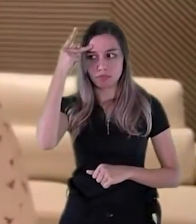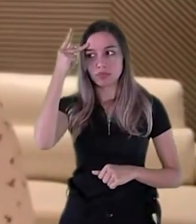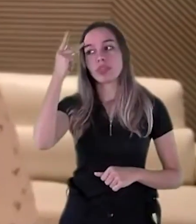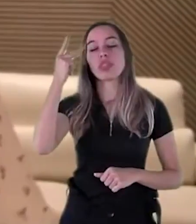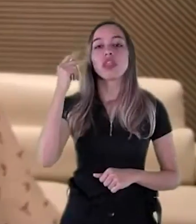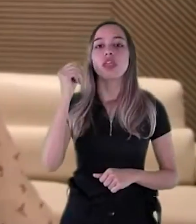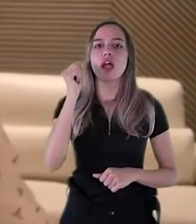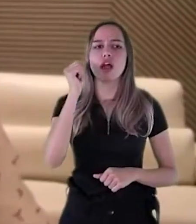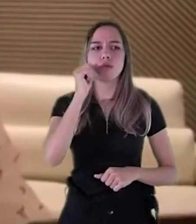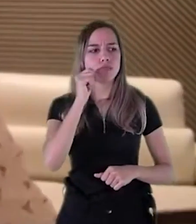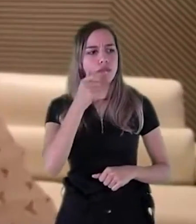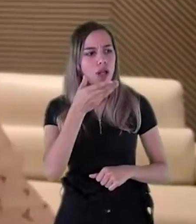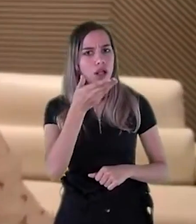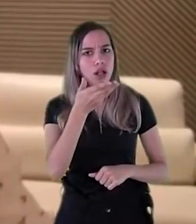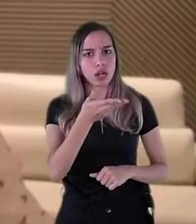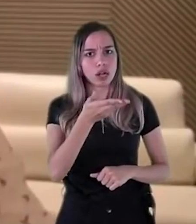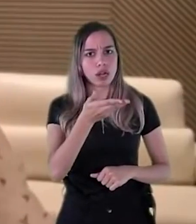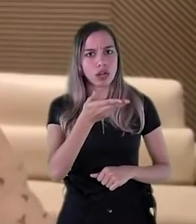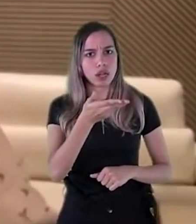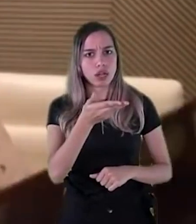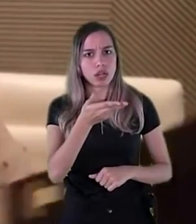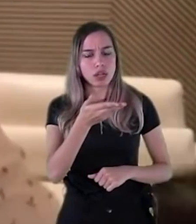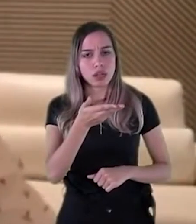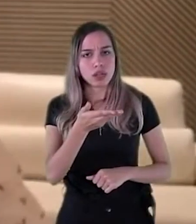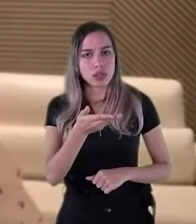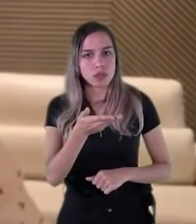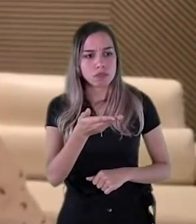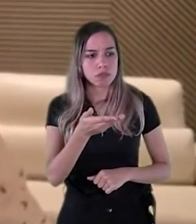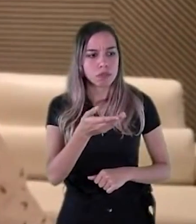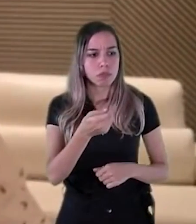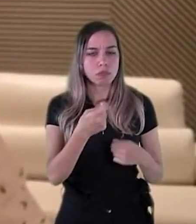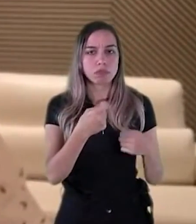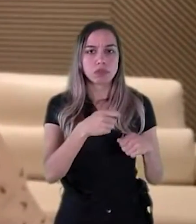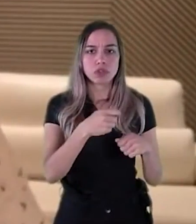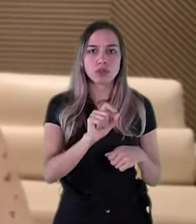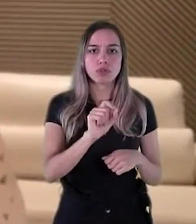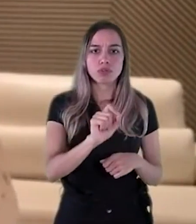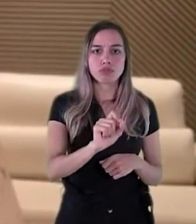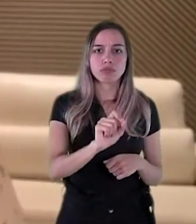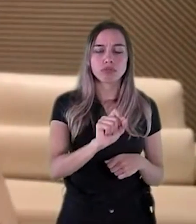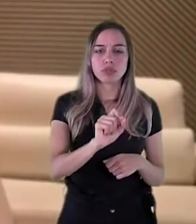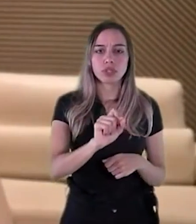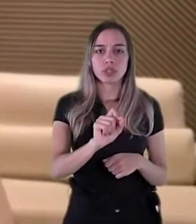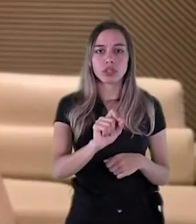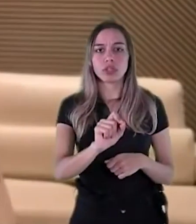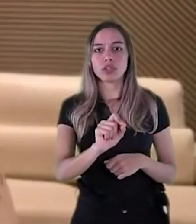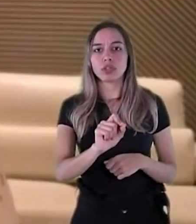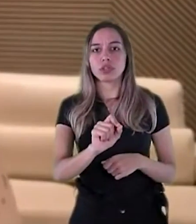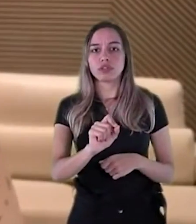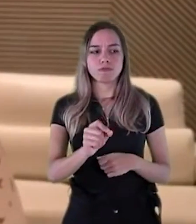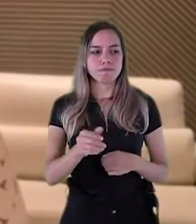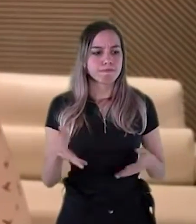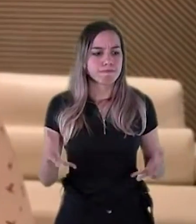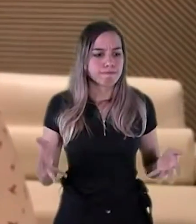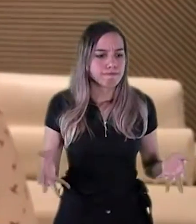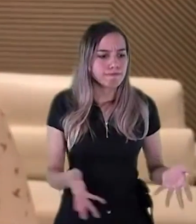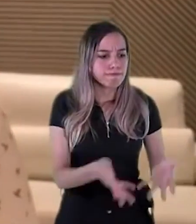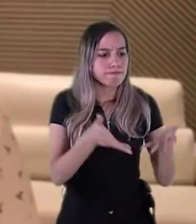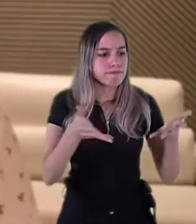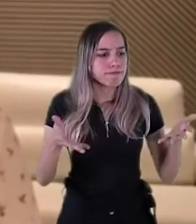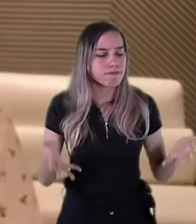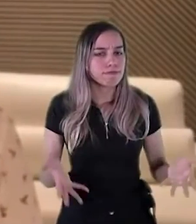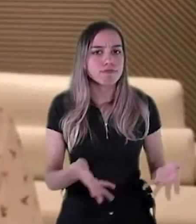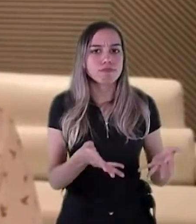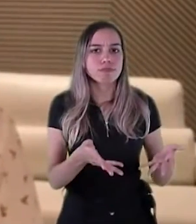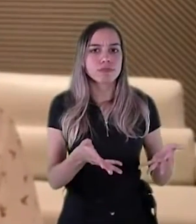mulher mofada, que estava ali precisando viver o enfrentamento final, foi estimulada.